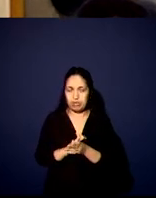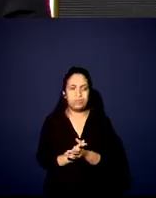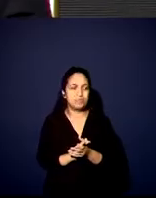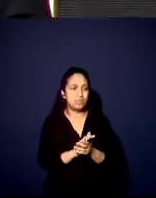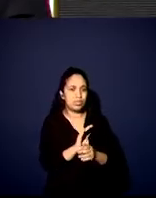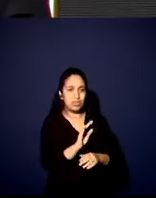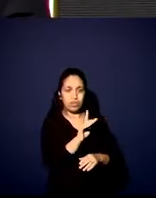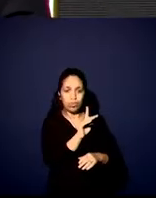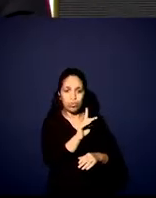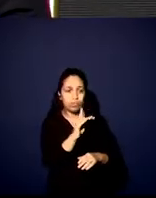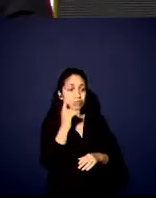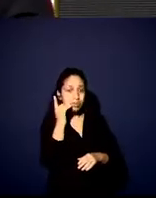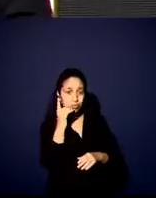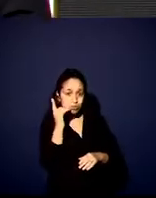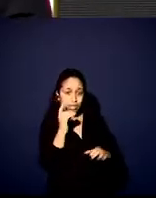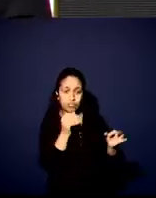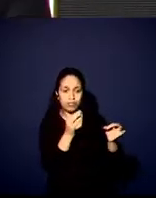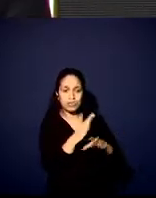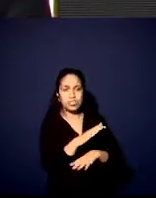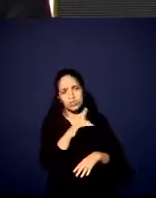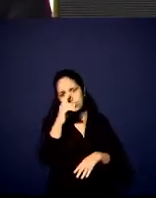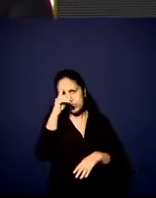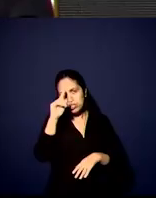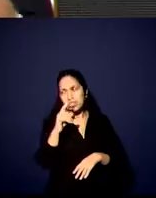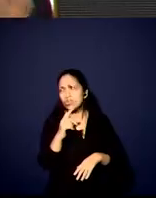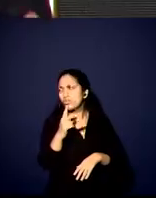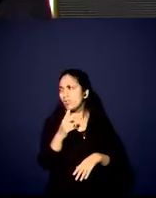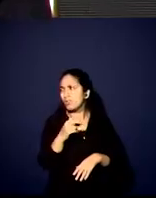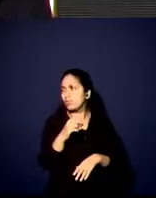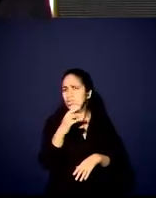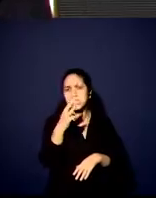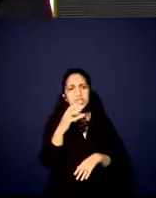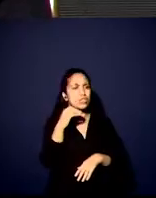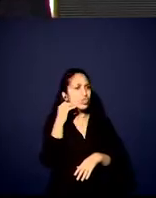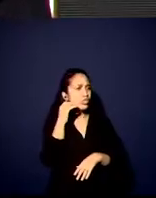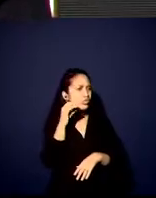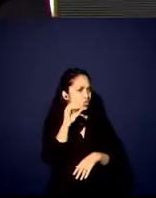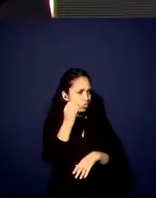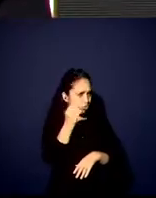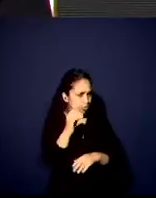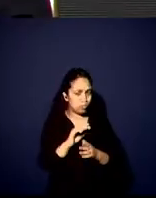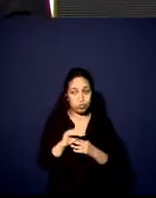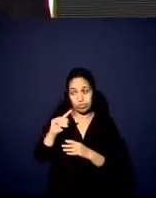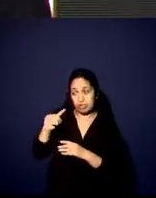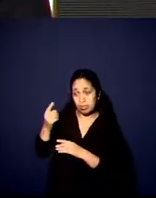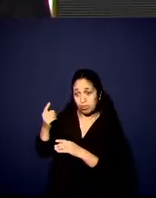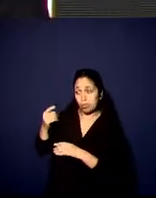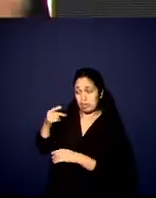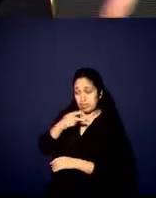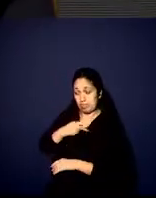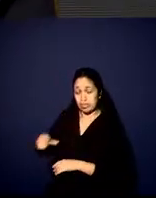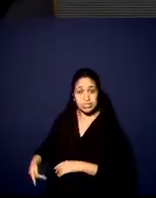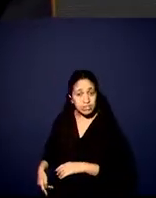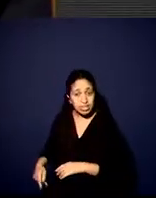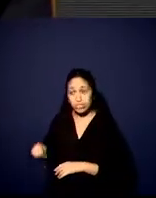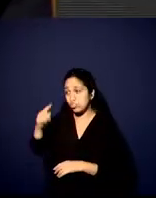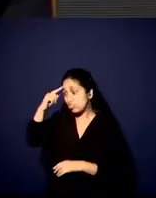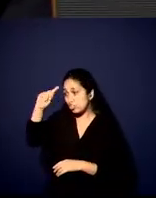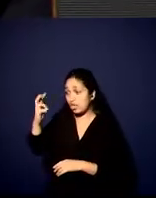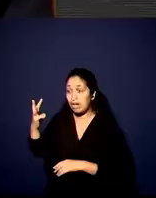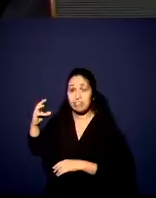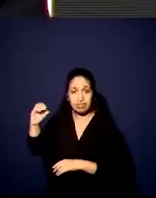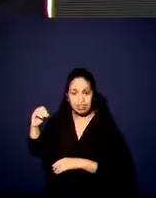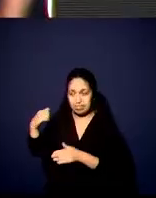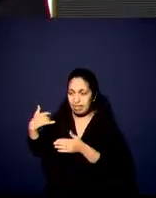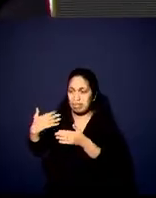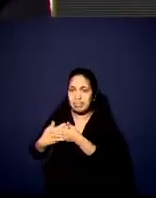eleitoral dos deputados em 2 de outubro 3 de outubro segundo turno para Presidente no dia 30 do dia 30 de Outubro a 2 de